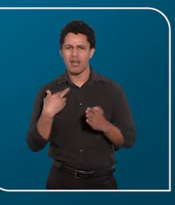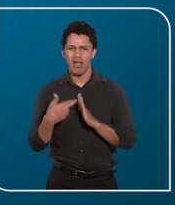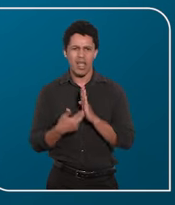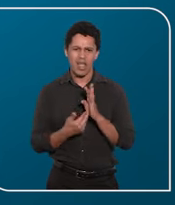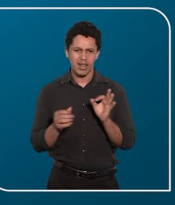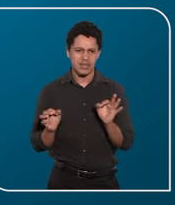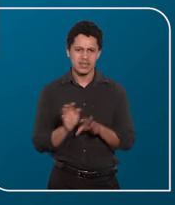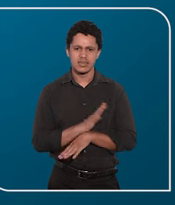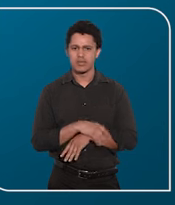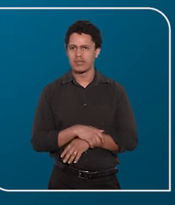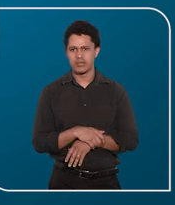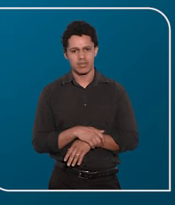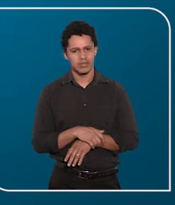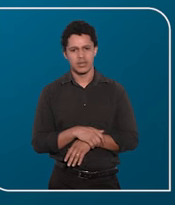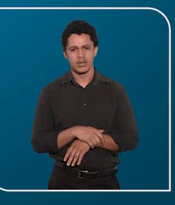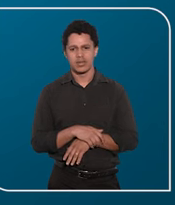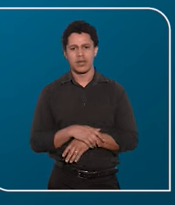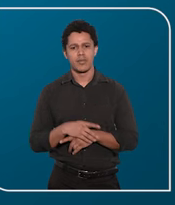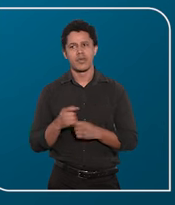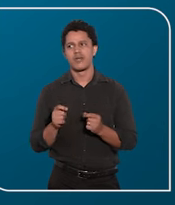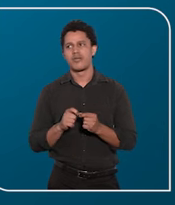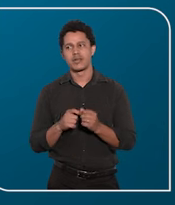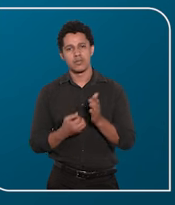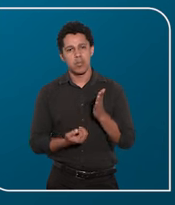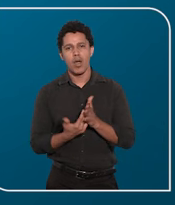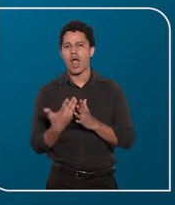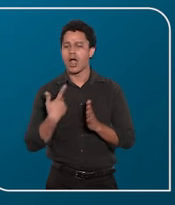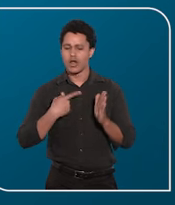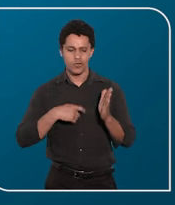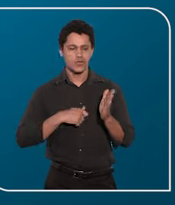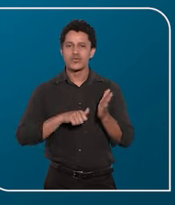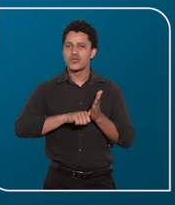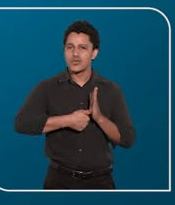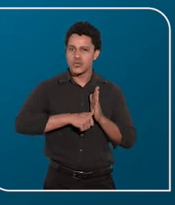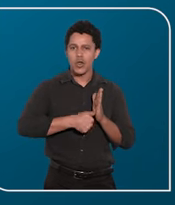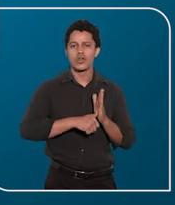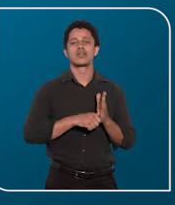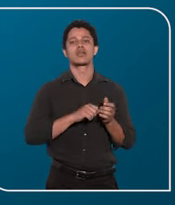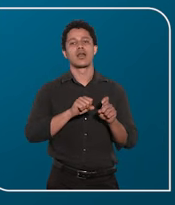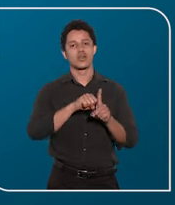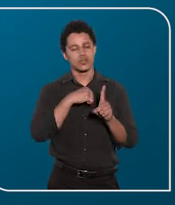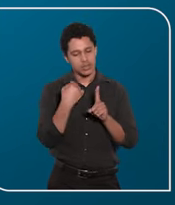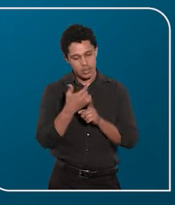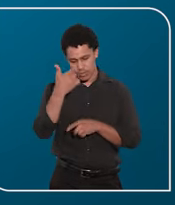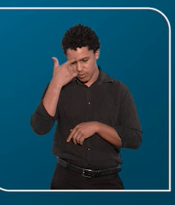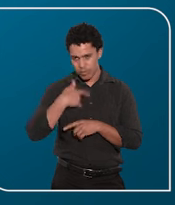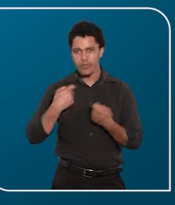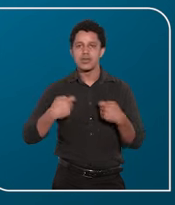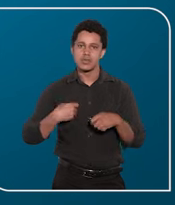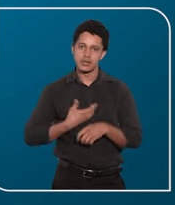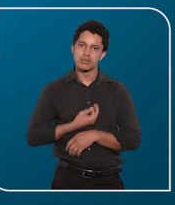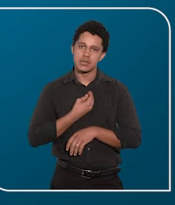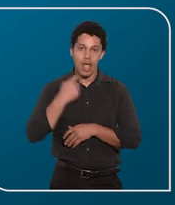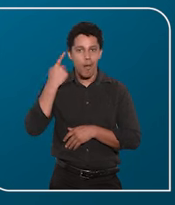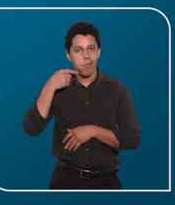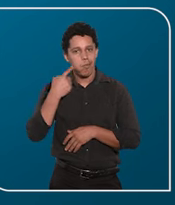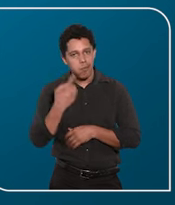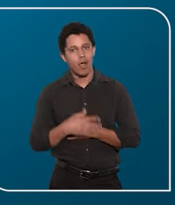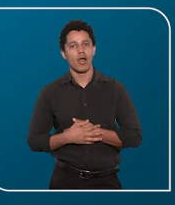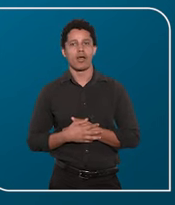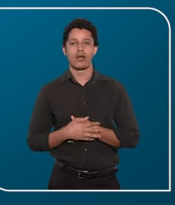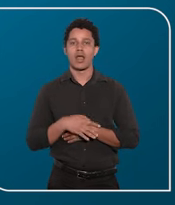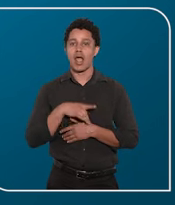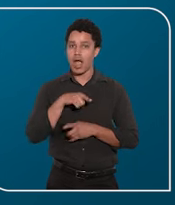posso, para fazer constar como sócio de uma sociedade, eu tenho que ser advogado, né? Essa sociedade vai ter